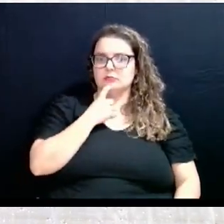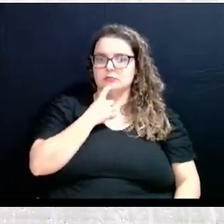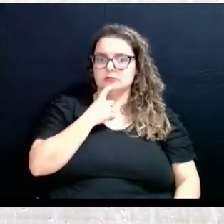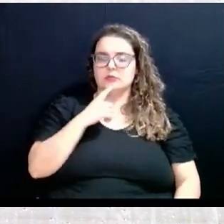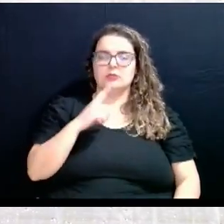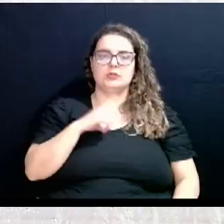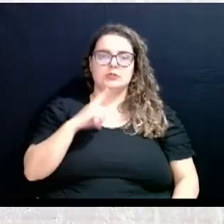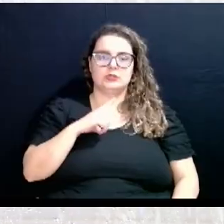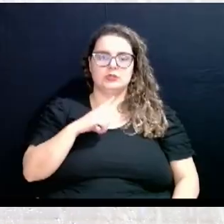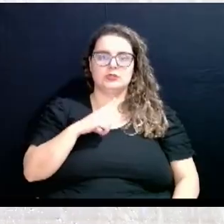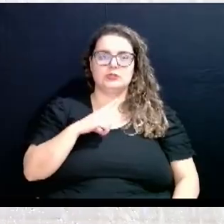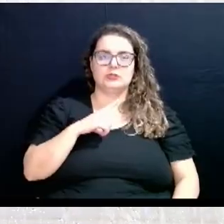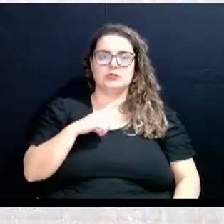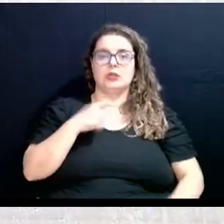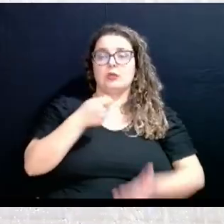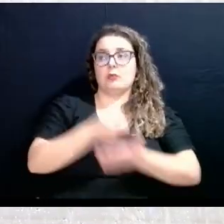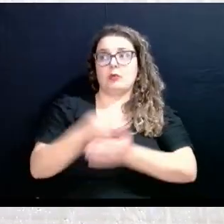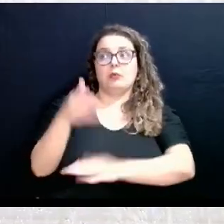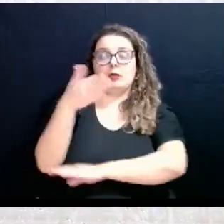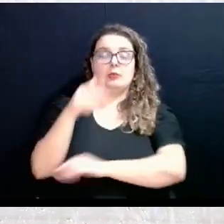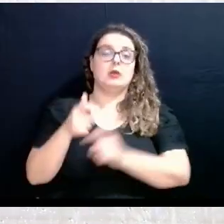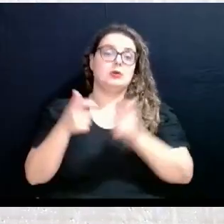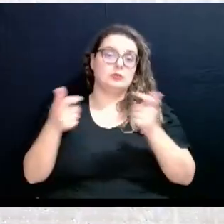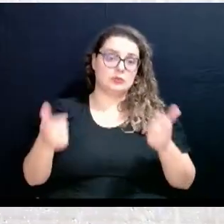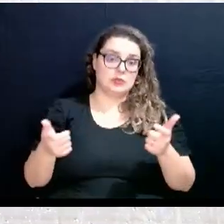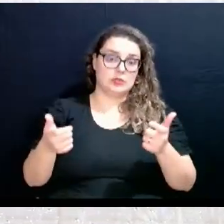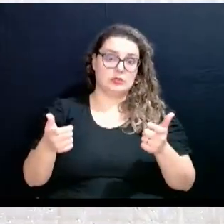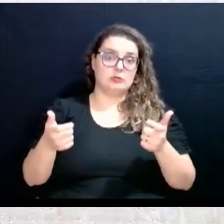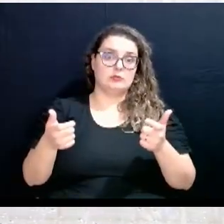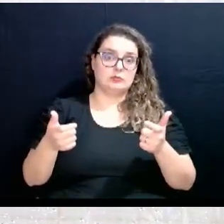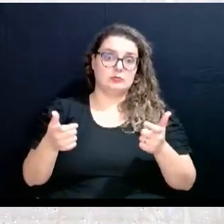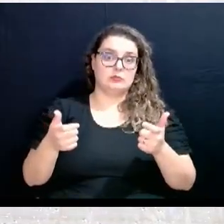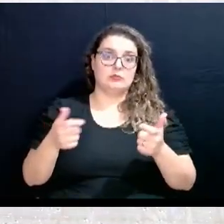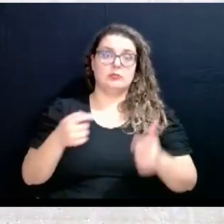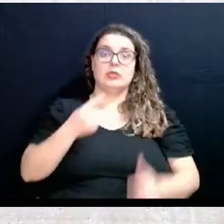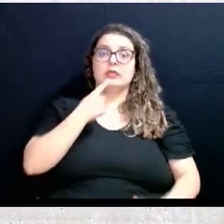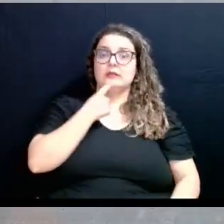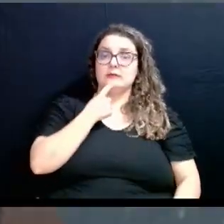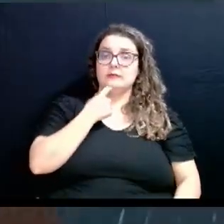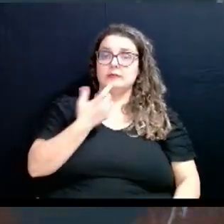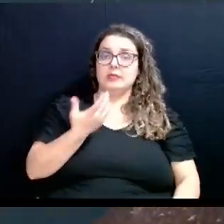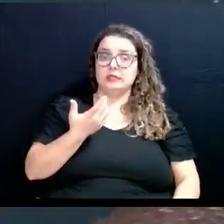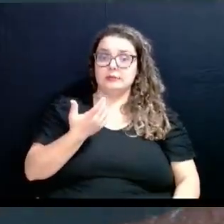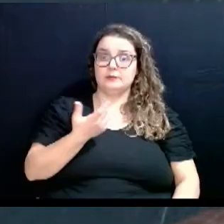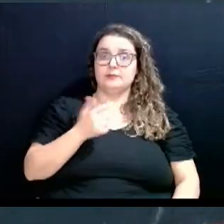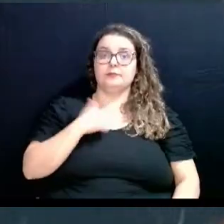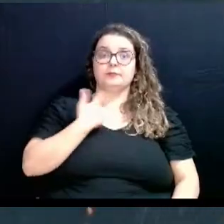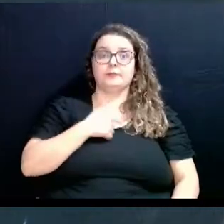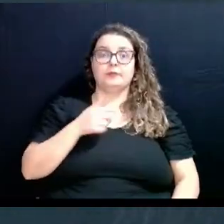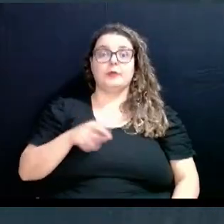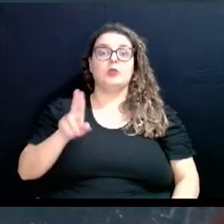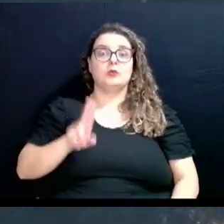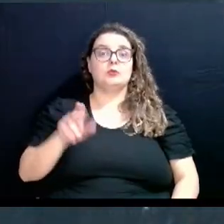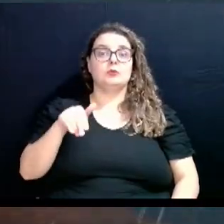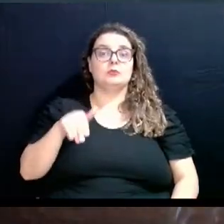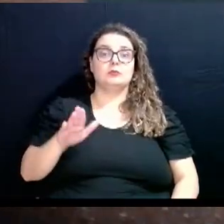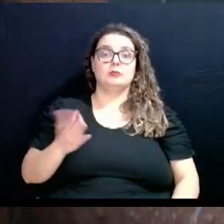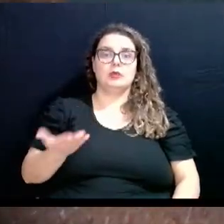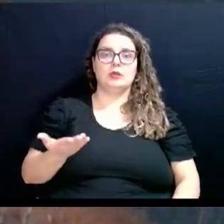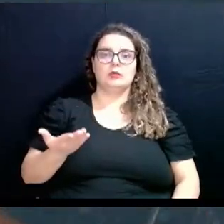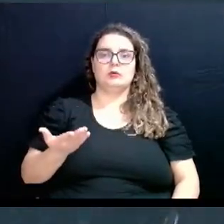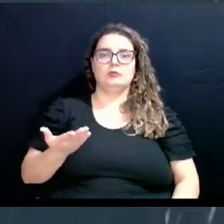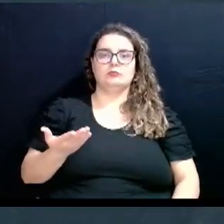Campinas, além da gente ter que pagar uma bandeira maior, a maioria das vezes uma bandeira vermelha, a gente ainda